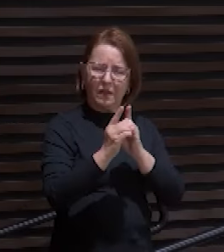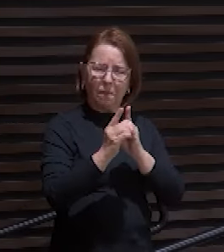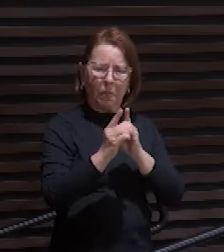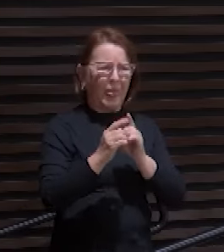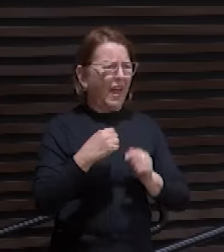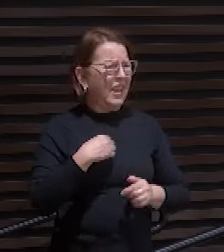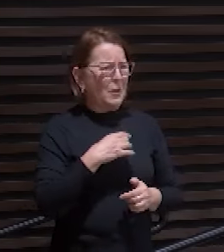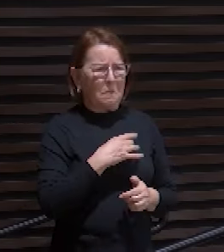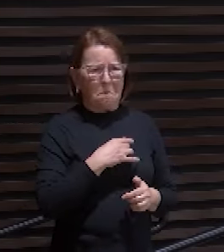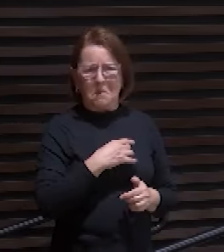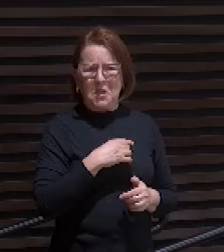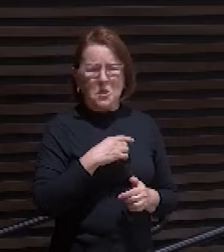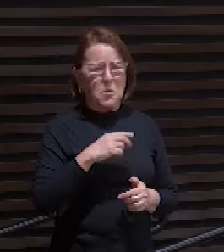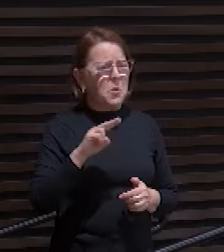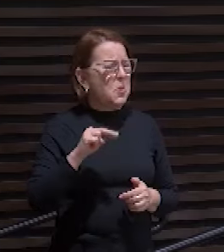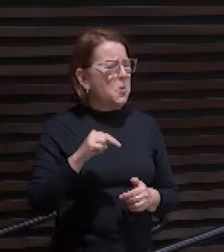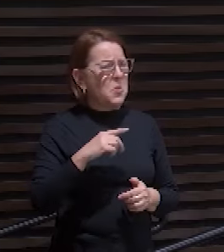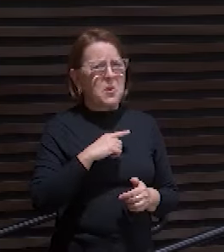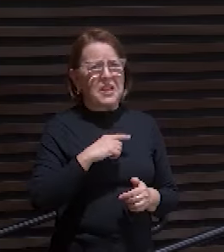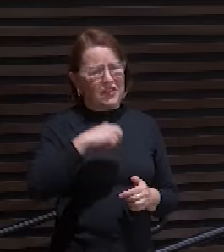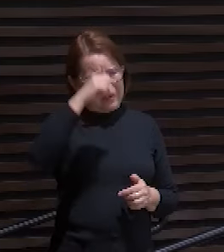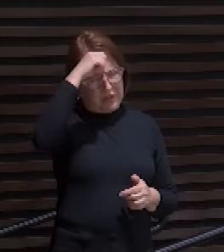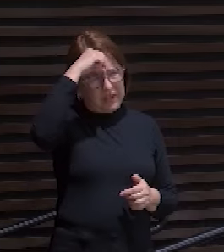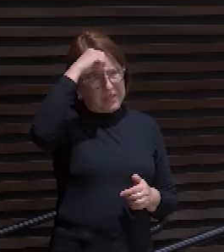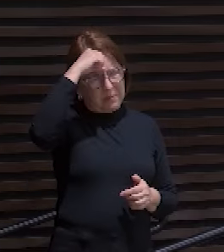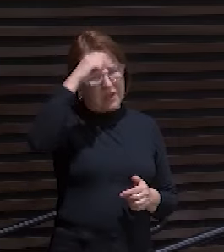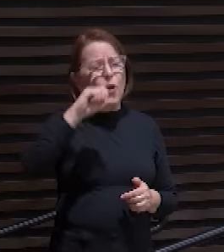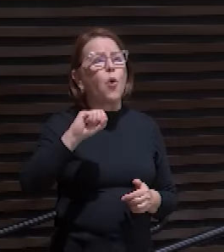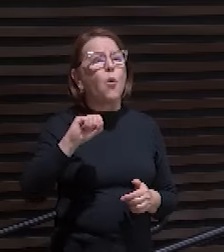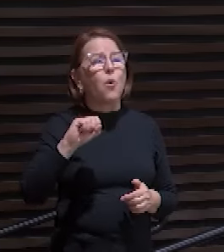Rapaz, calma aqui.